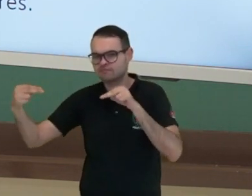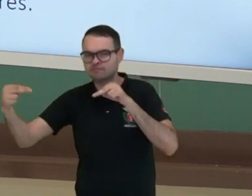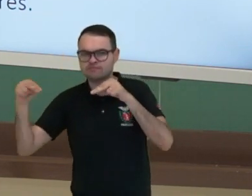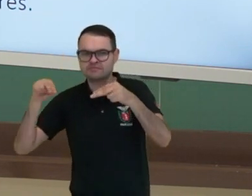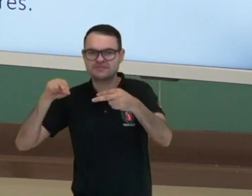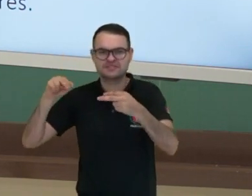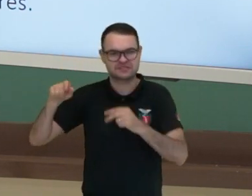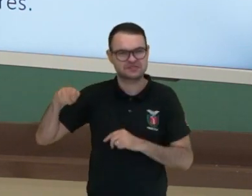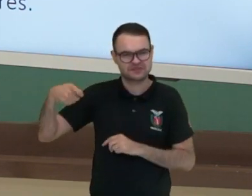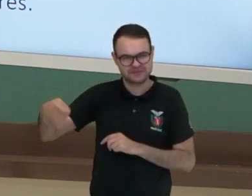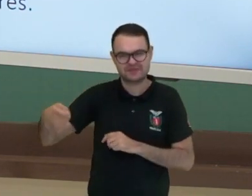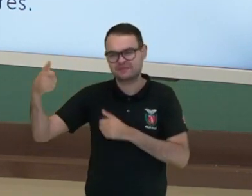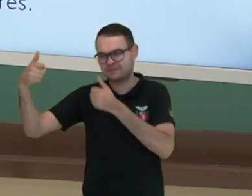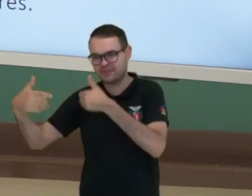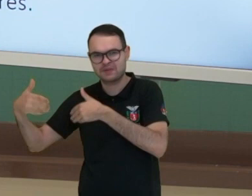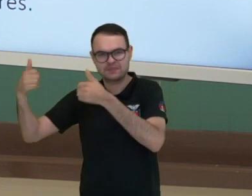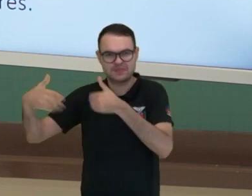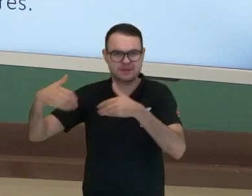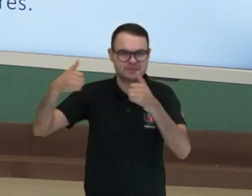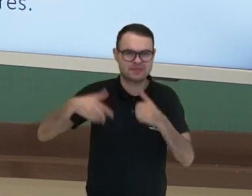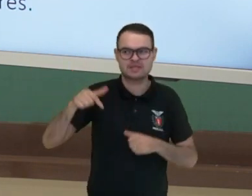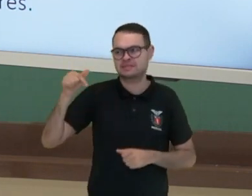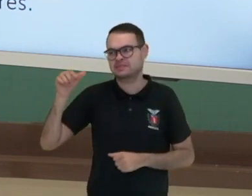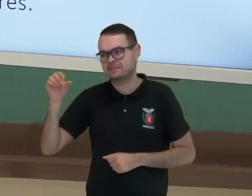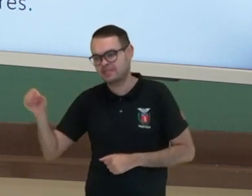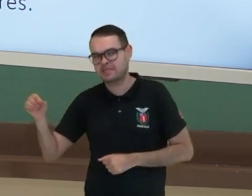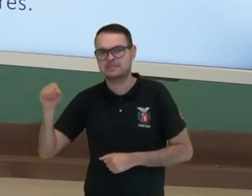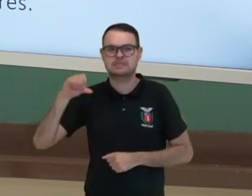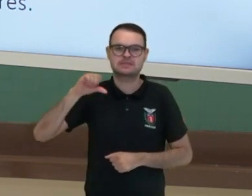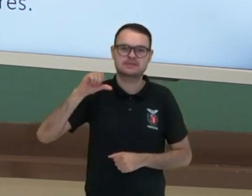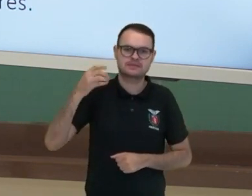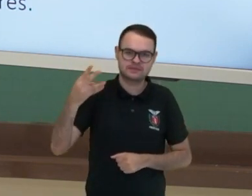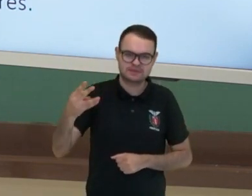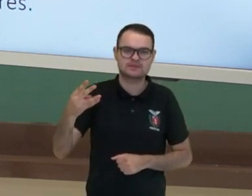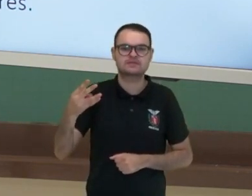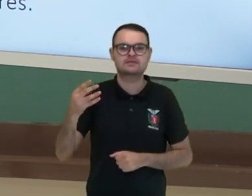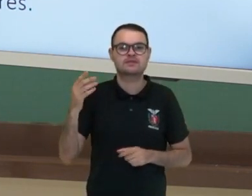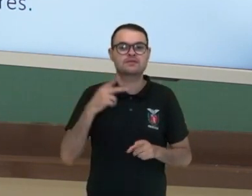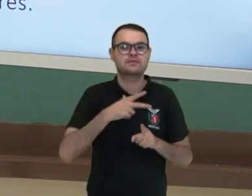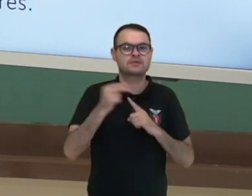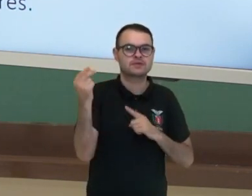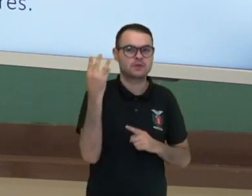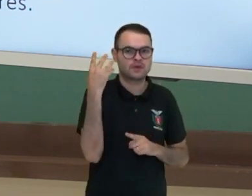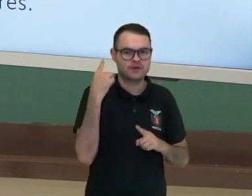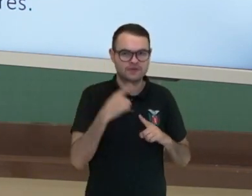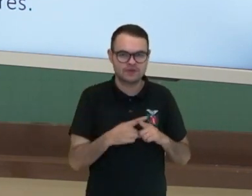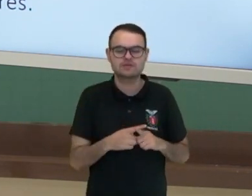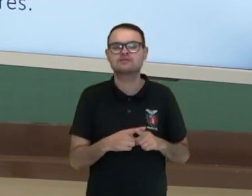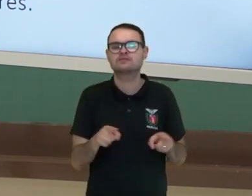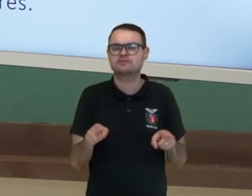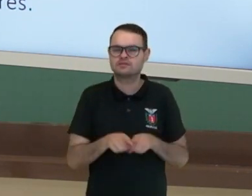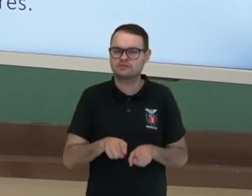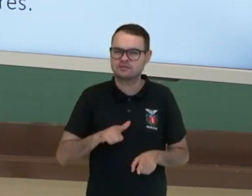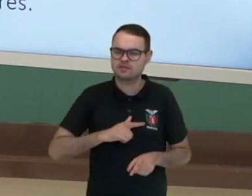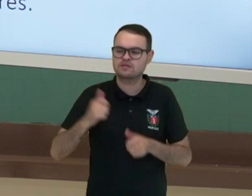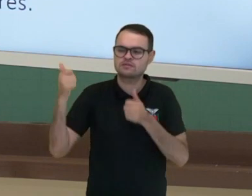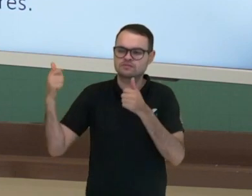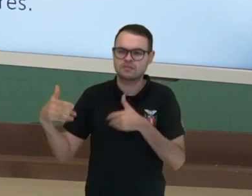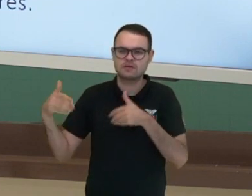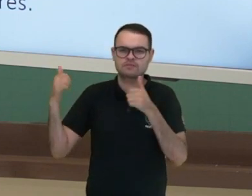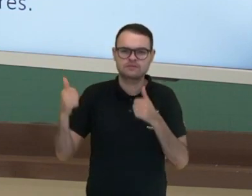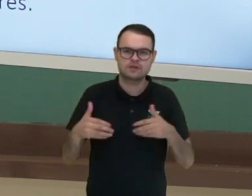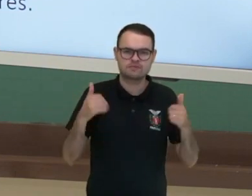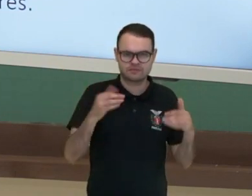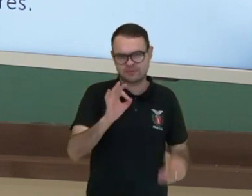do Mundo de 70, para a de 94, quando o Brasil foi tetracampeão mundial. Nós vamos ter aí as